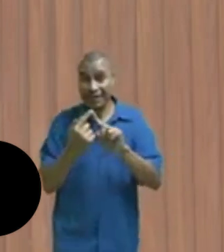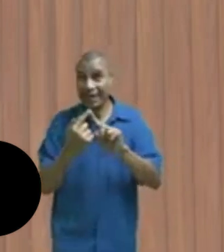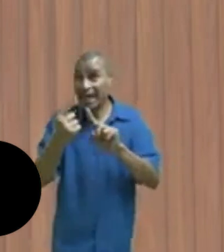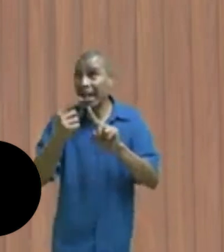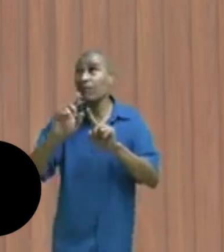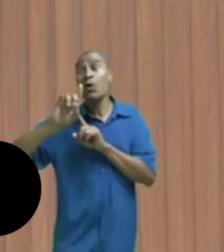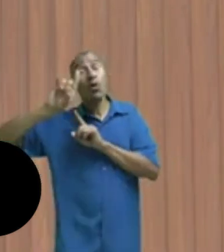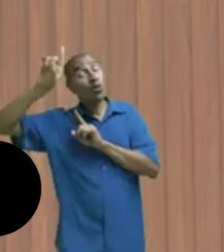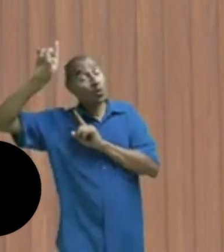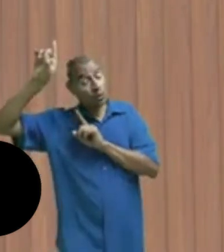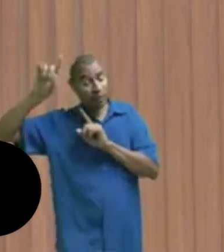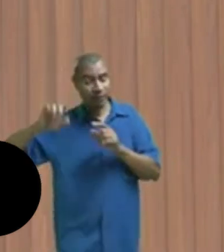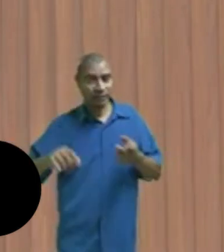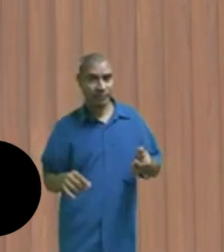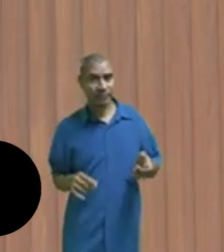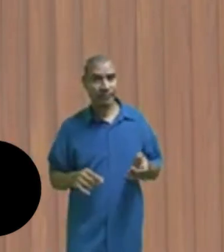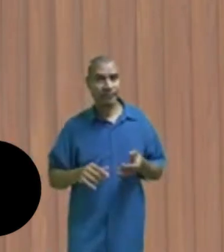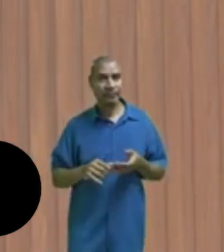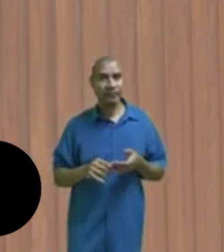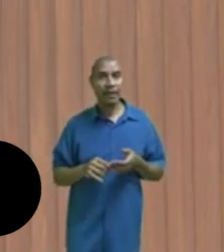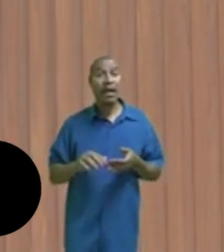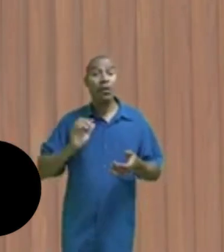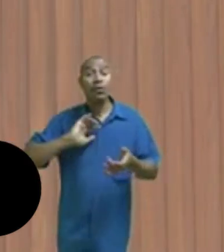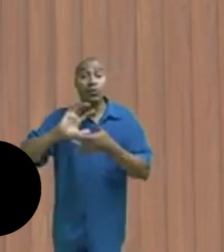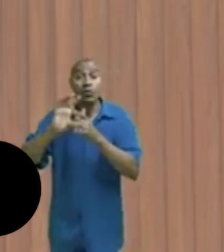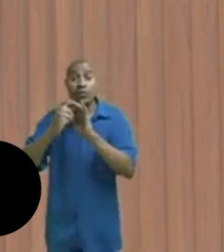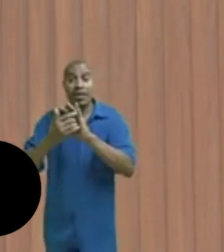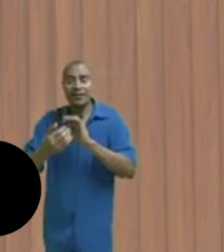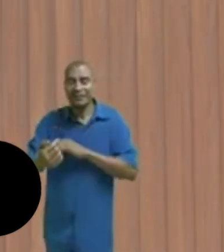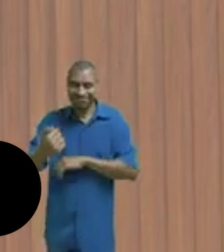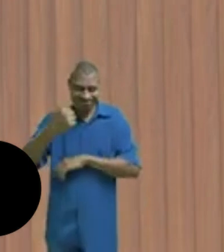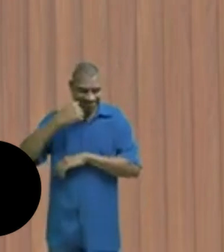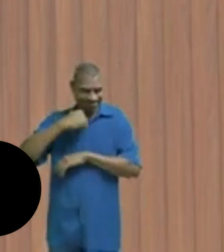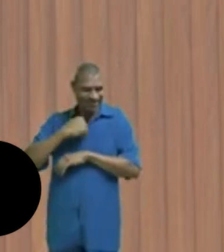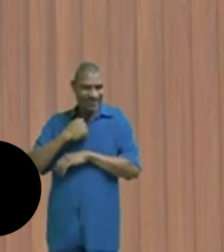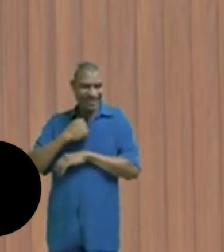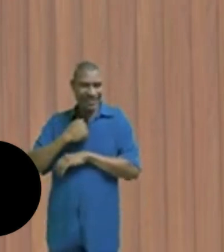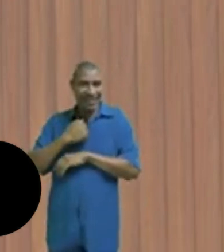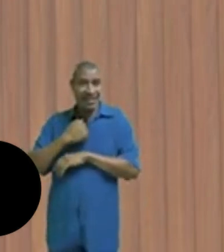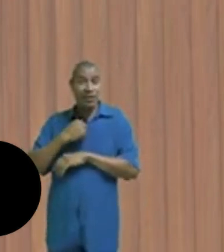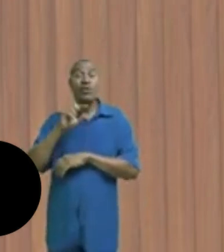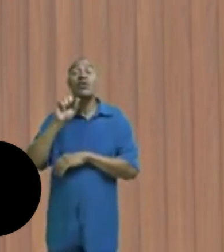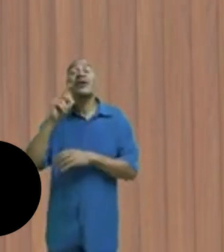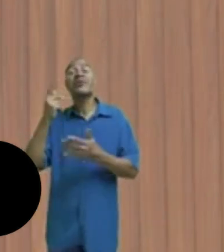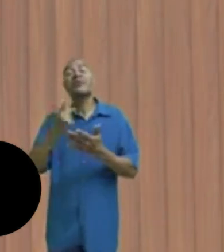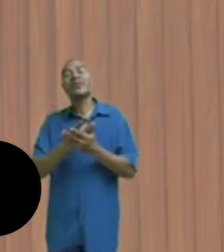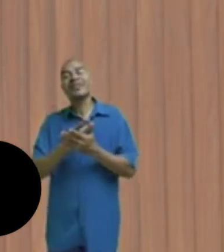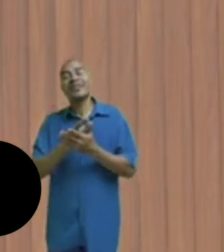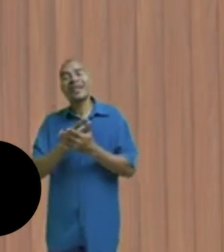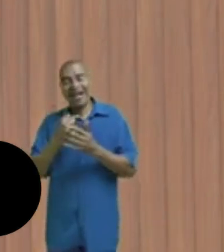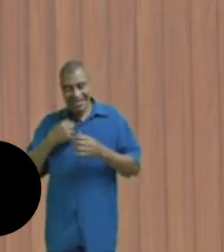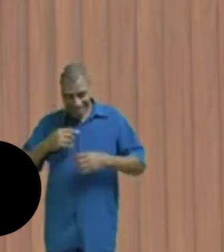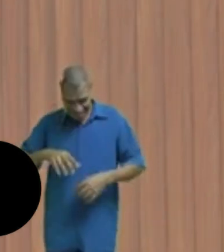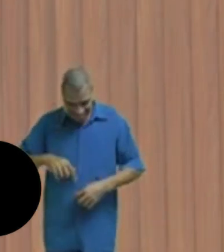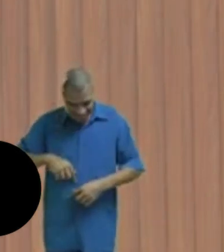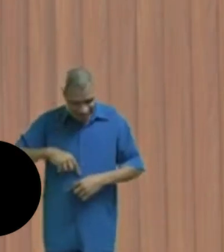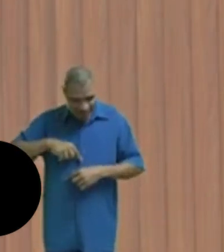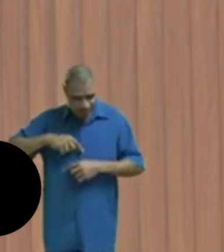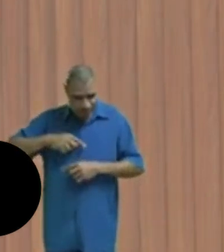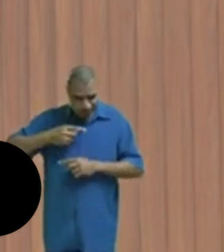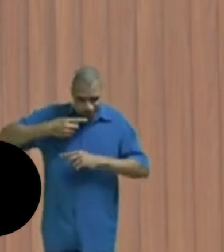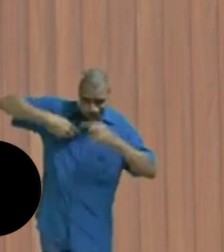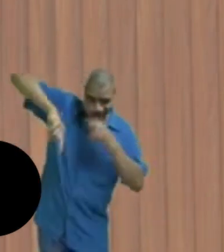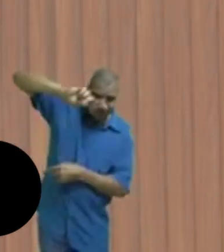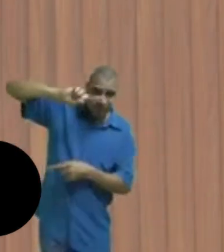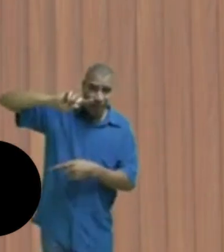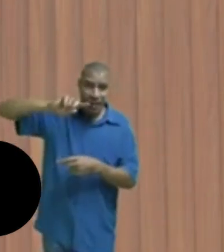conexão. Quando Ele entra dentro de nós, automaticamente a criatura decaída